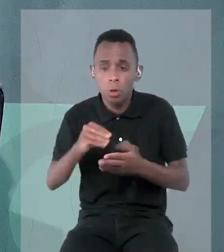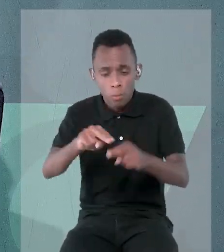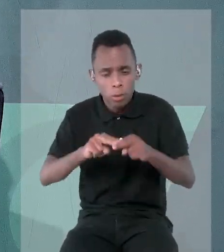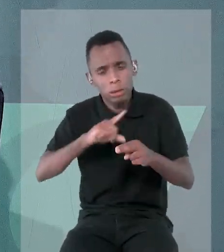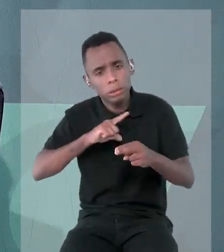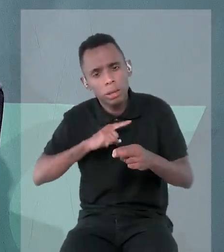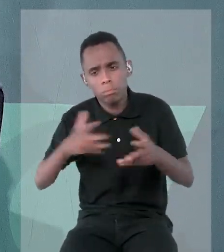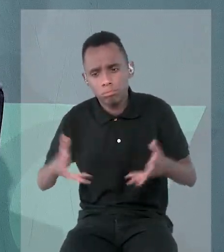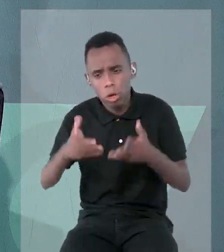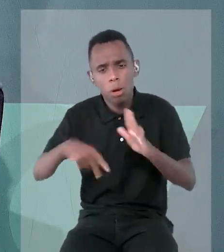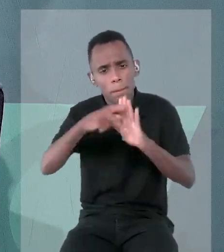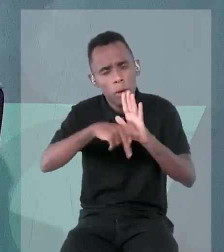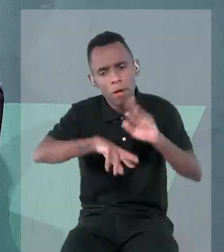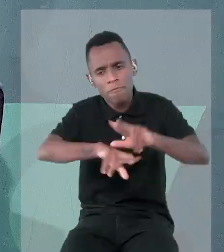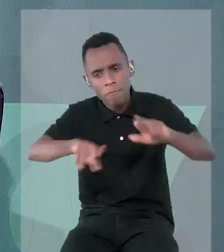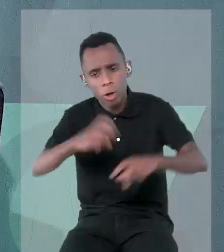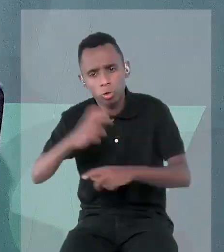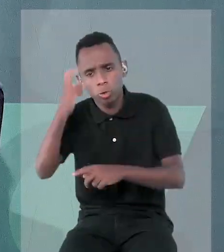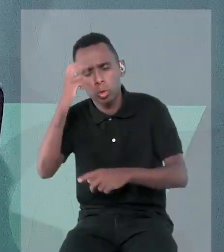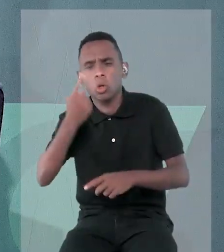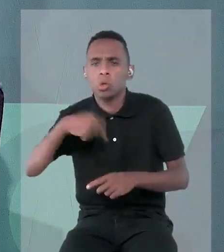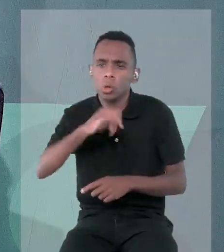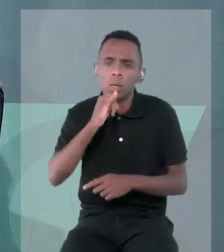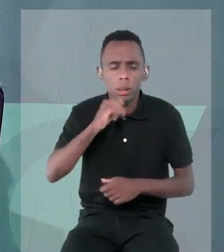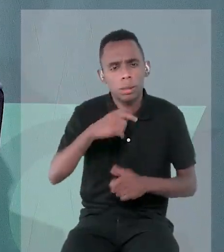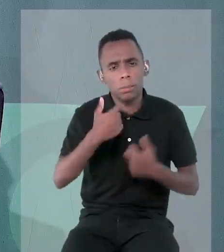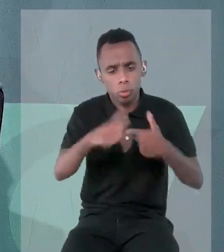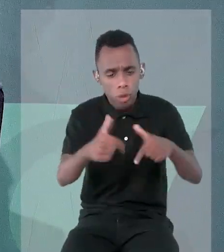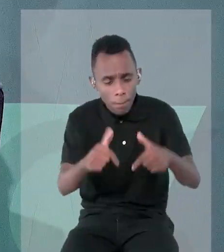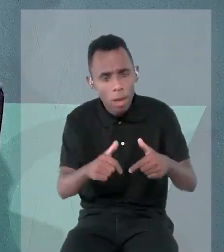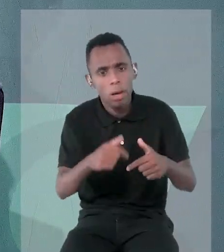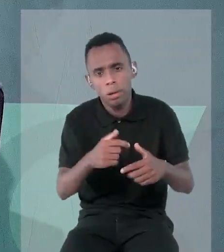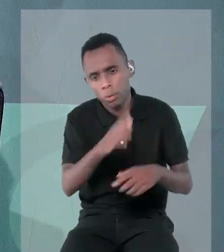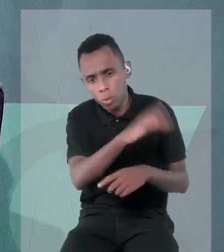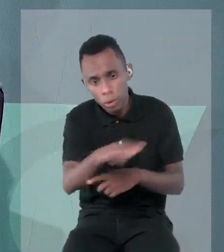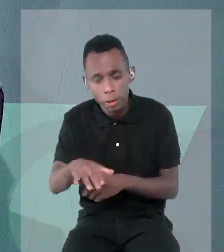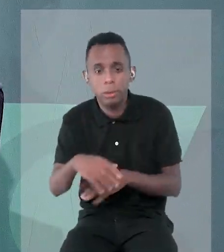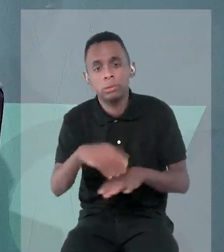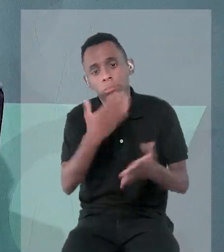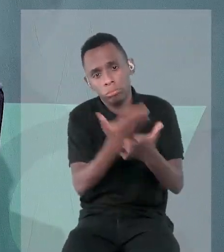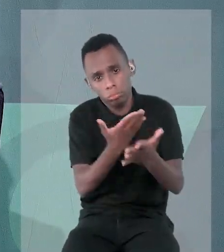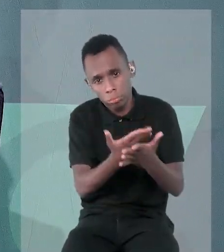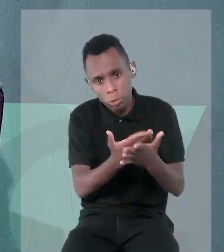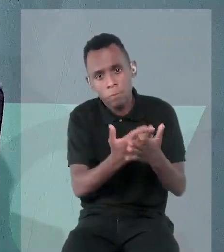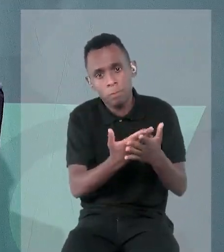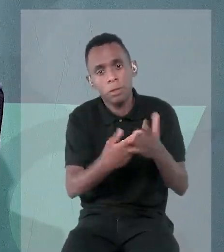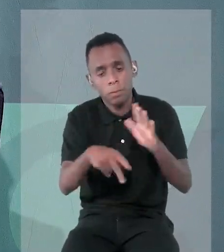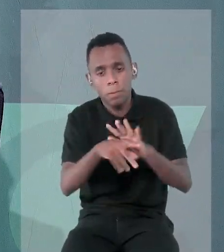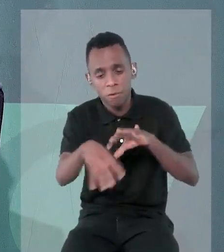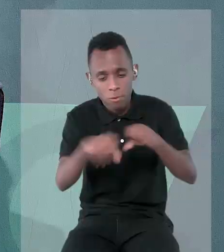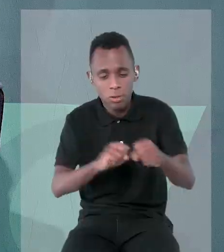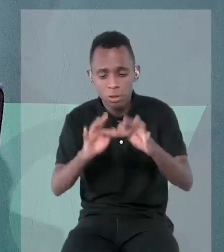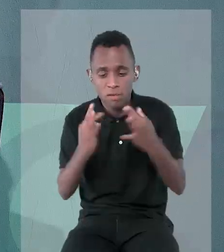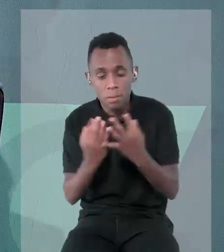várias iniciativas culturais, trabalhamos com crianças que vão fazer a formação, né, da família, dos